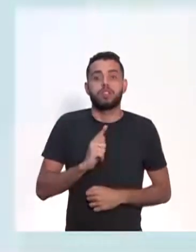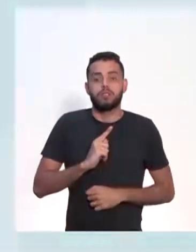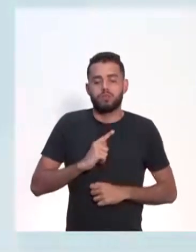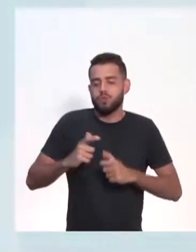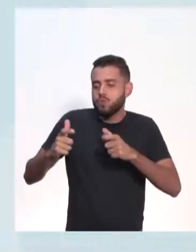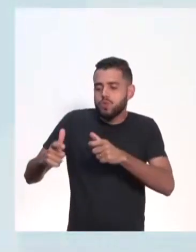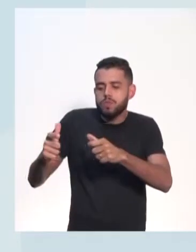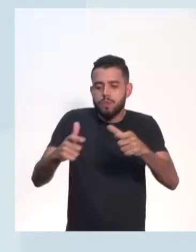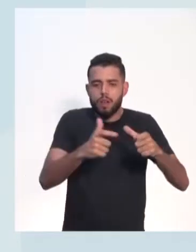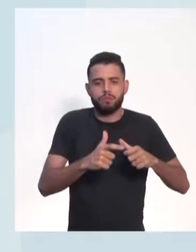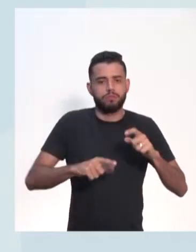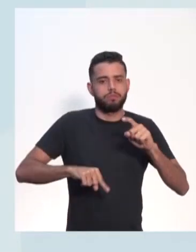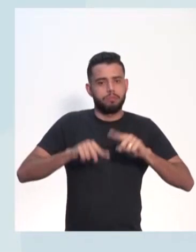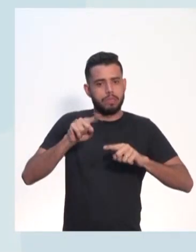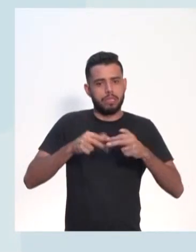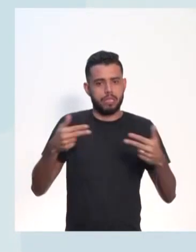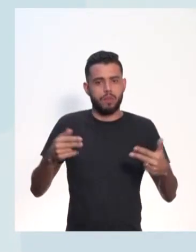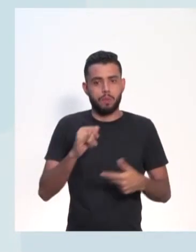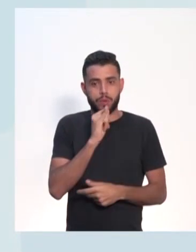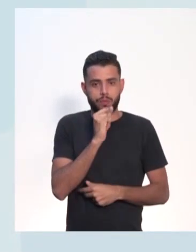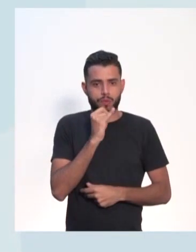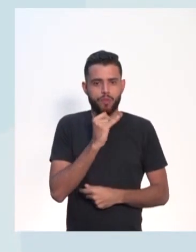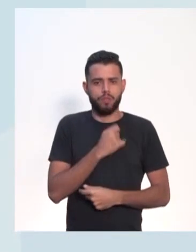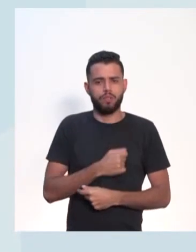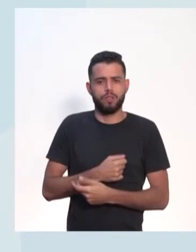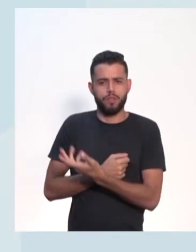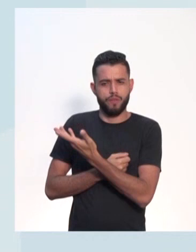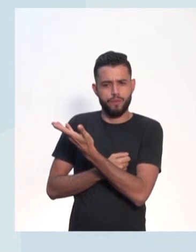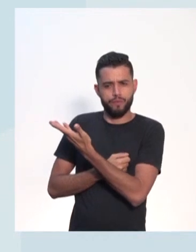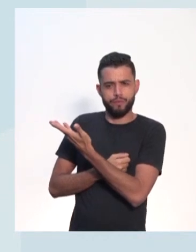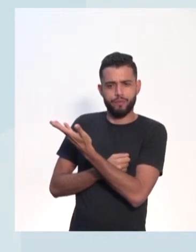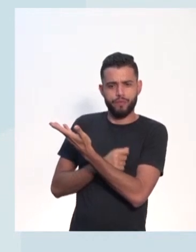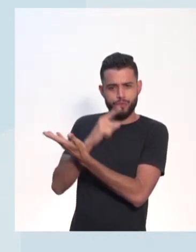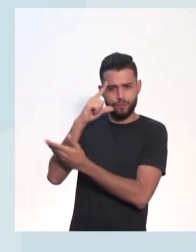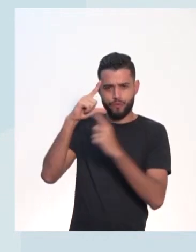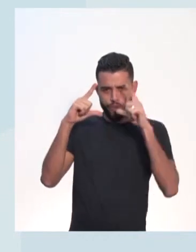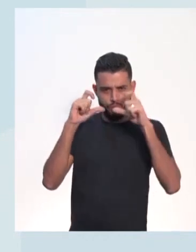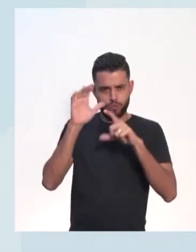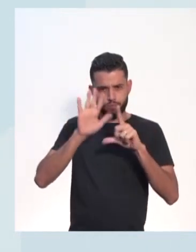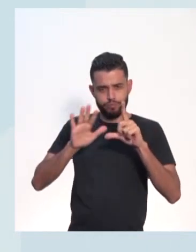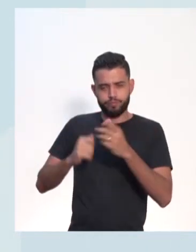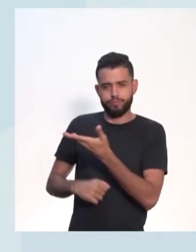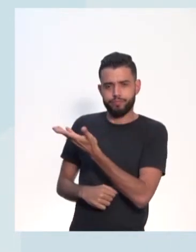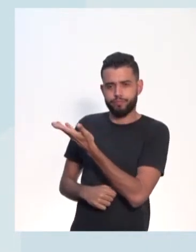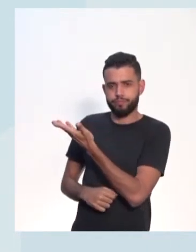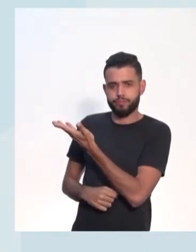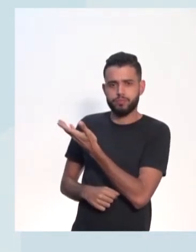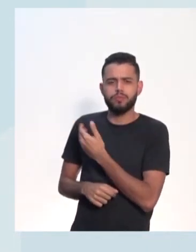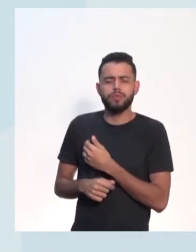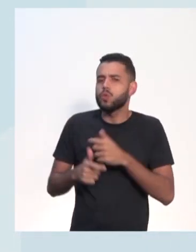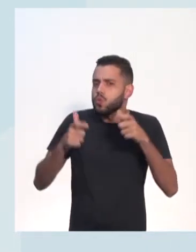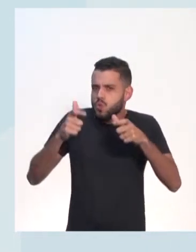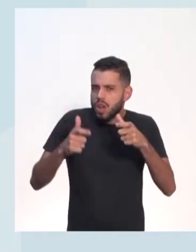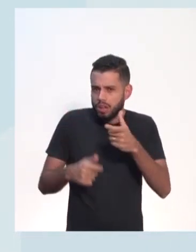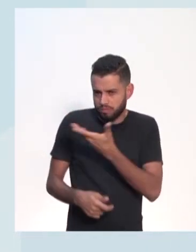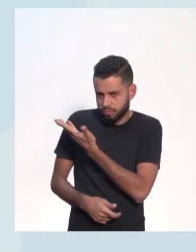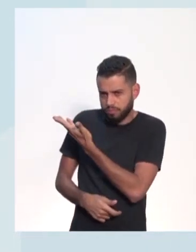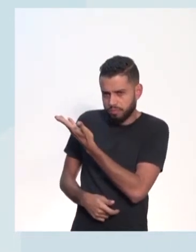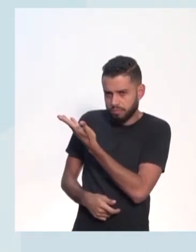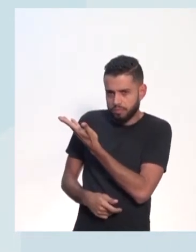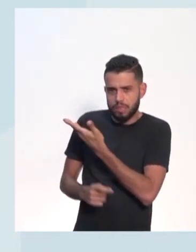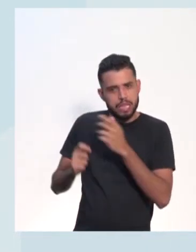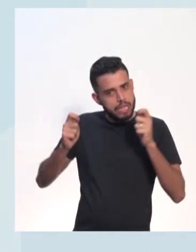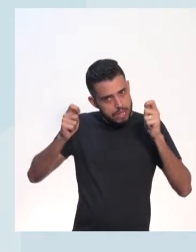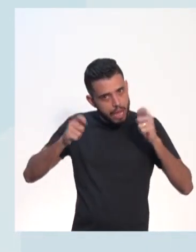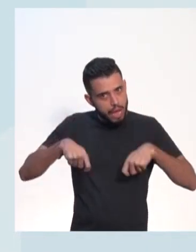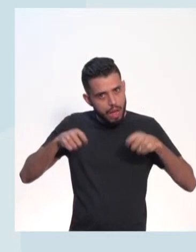material. Se a gente olhar essa imagem que aparece aí na tela, nesse lugar fica muito difícil da gente